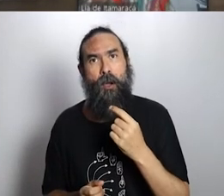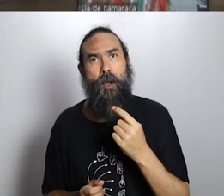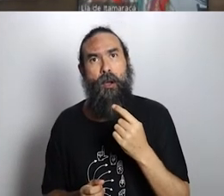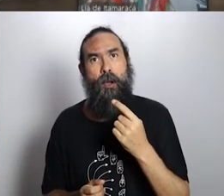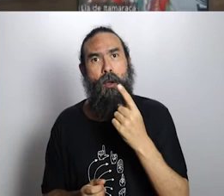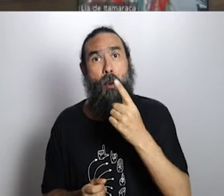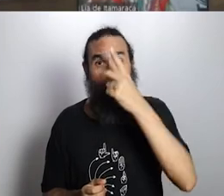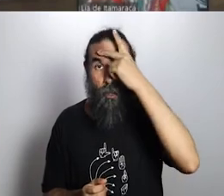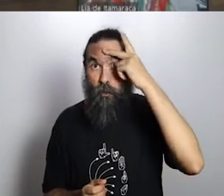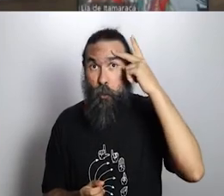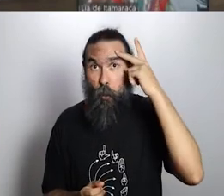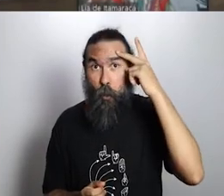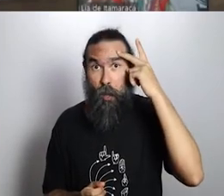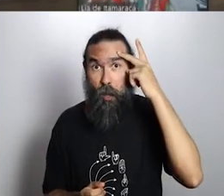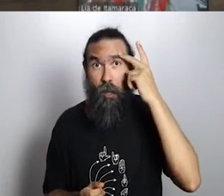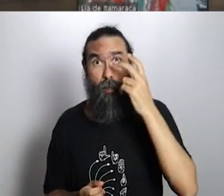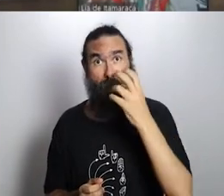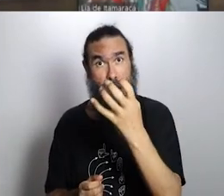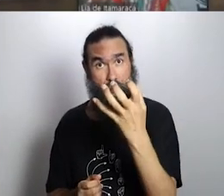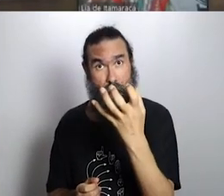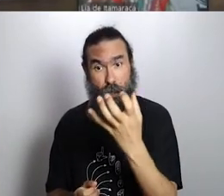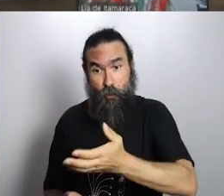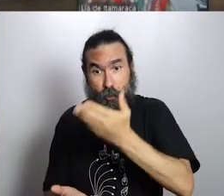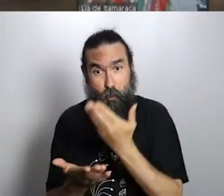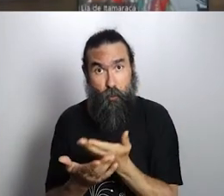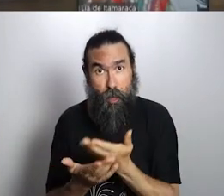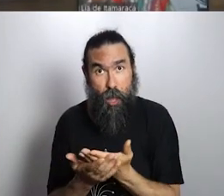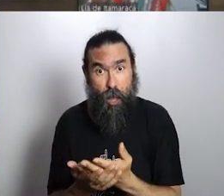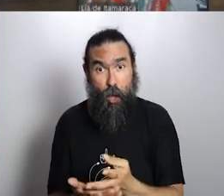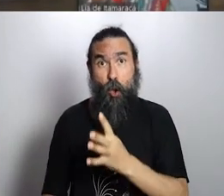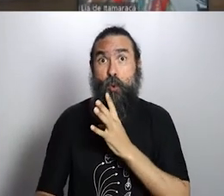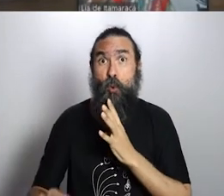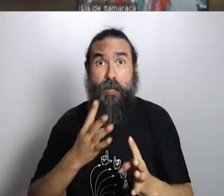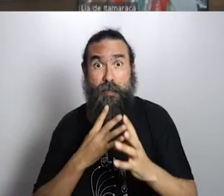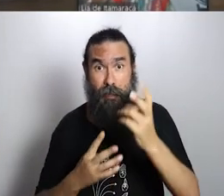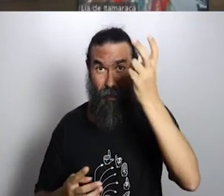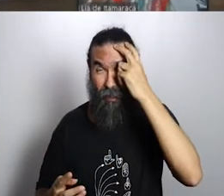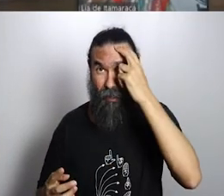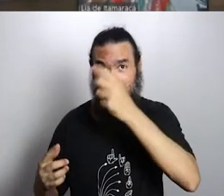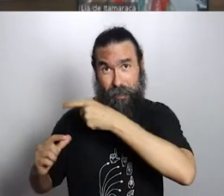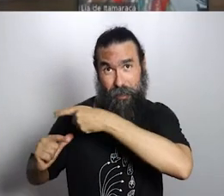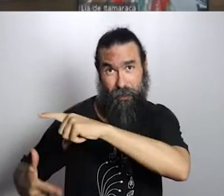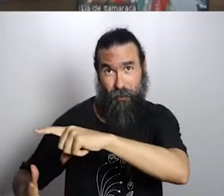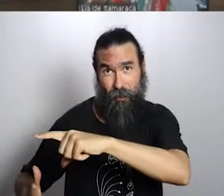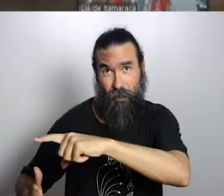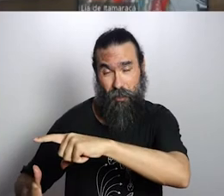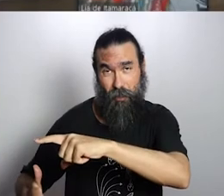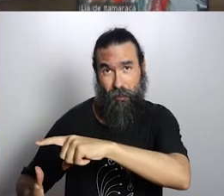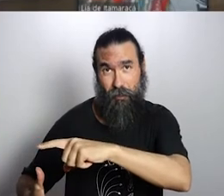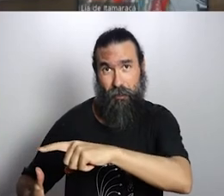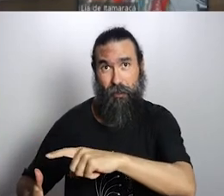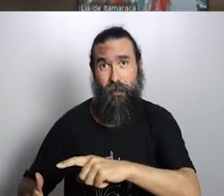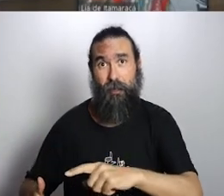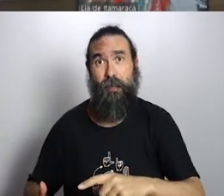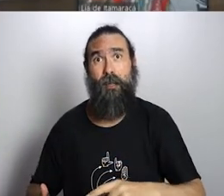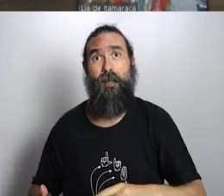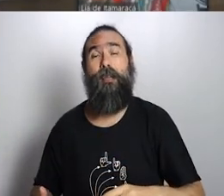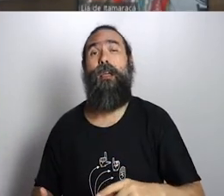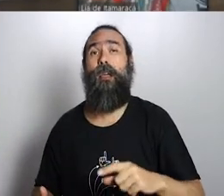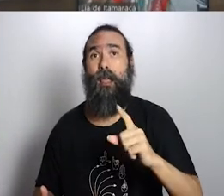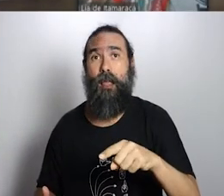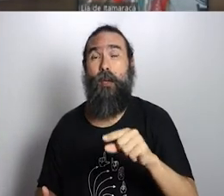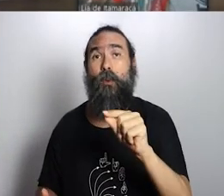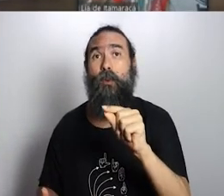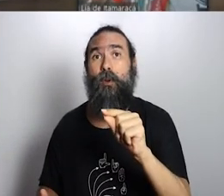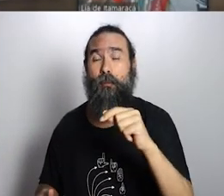pessoa foi estudar, se preparou como técnico de produção e ampara a Bully e